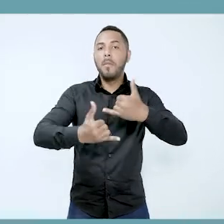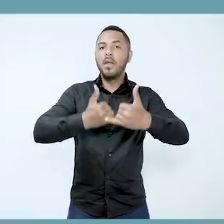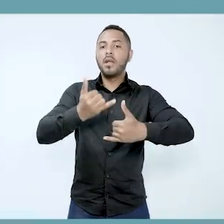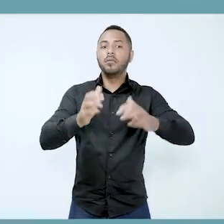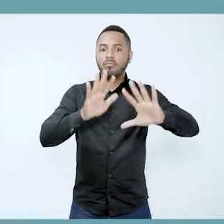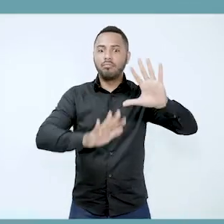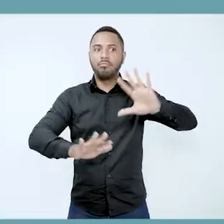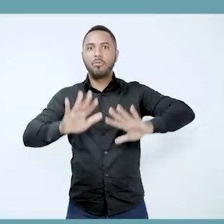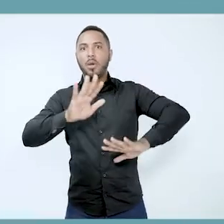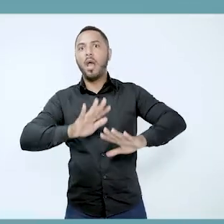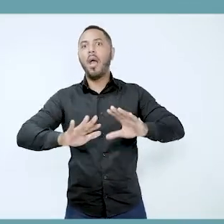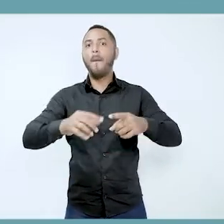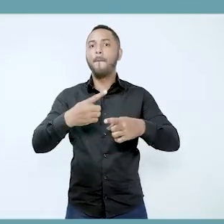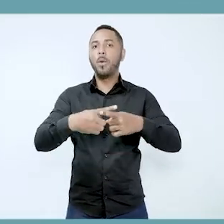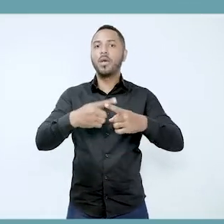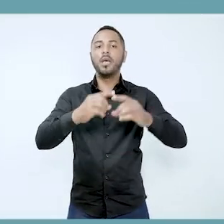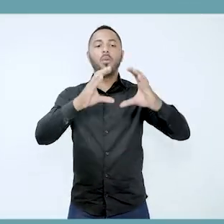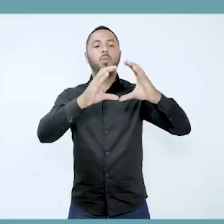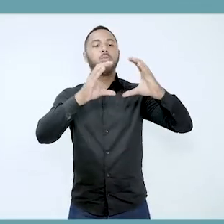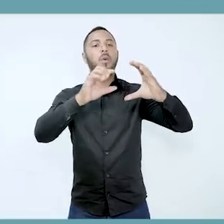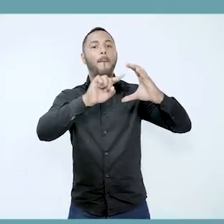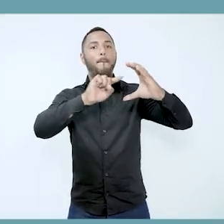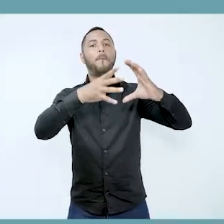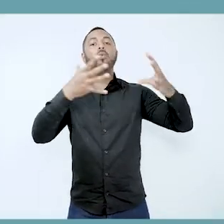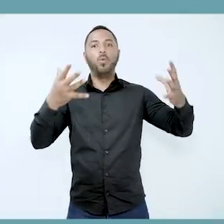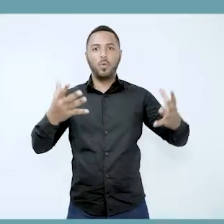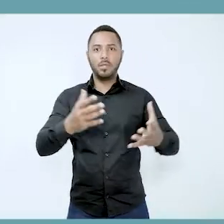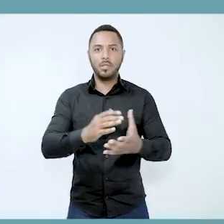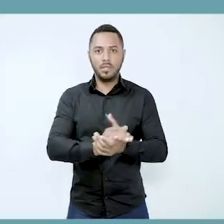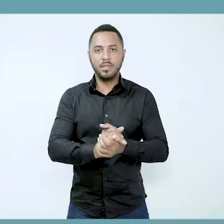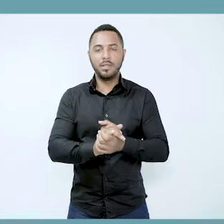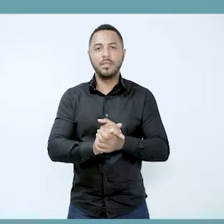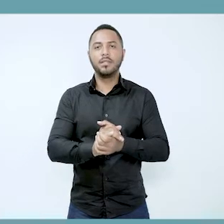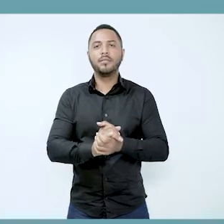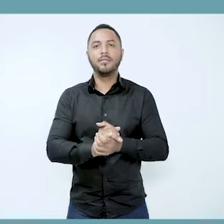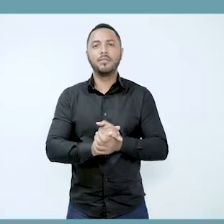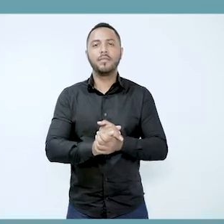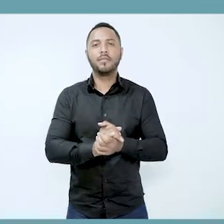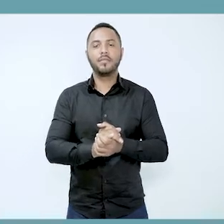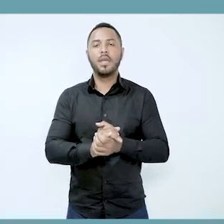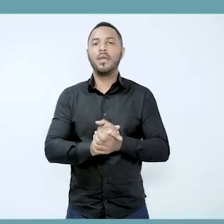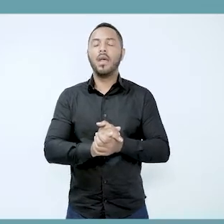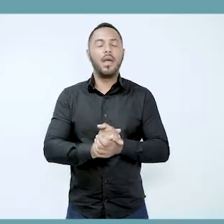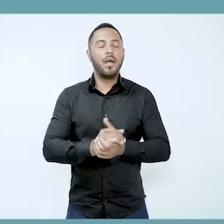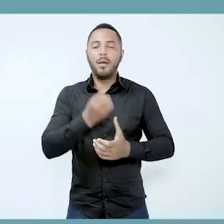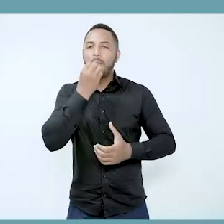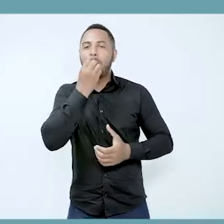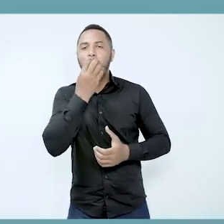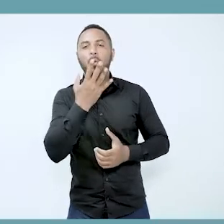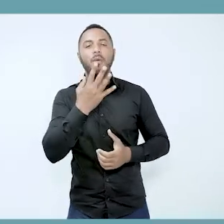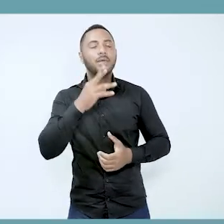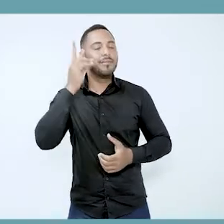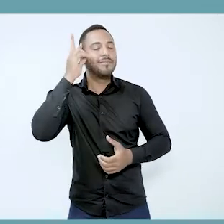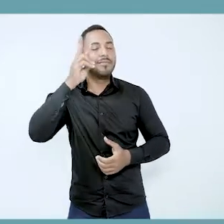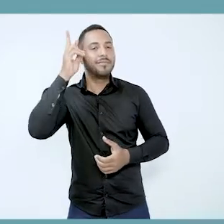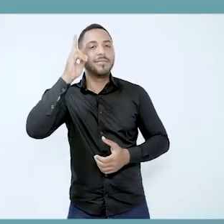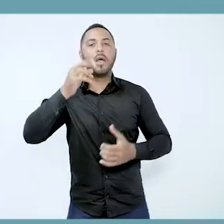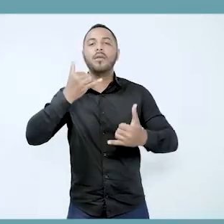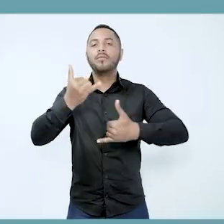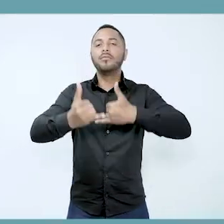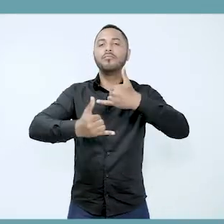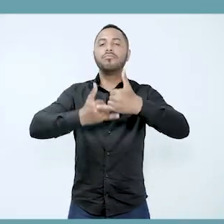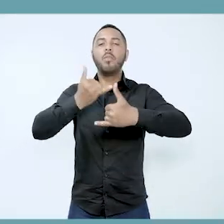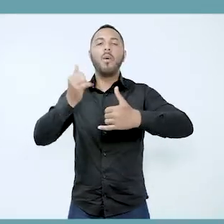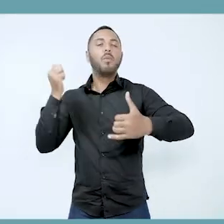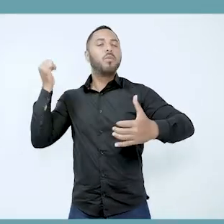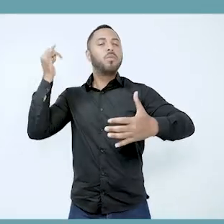de envergar para dentro, para evitar arranhaduras. Gostosas, memoráveis tardes que se